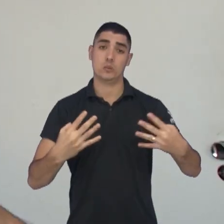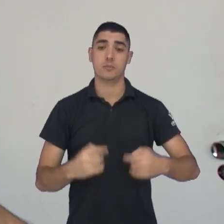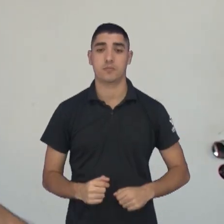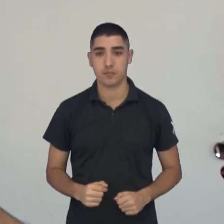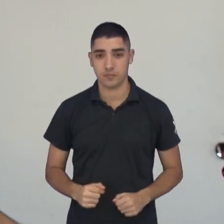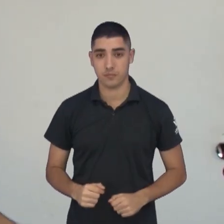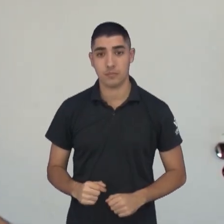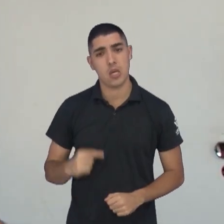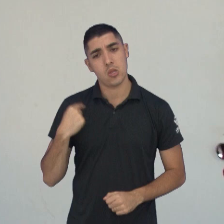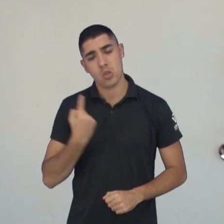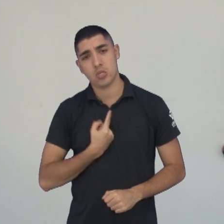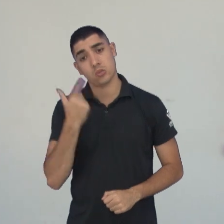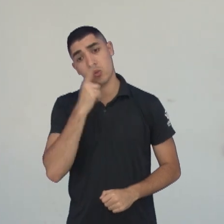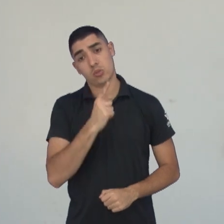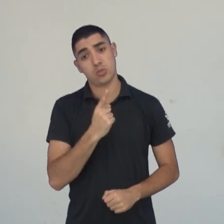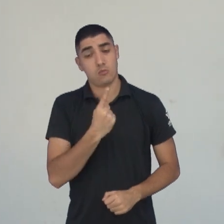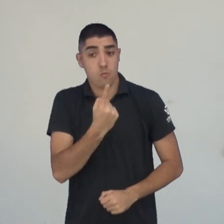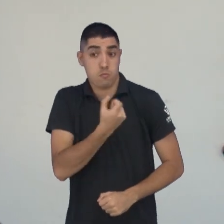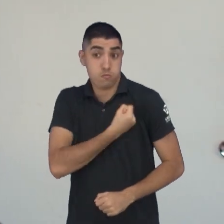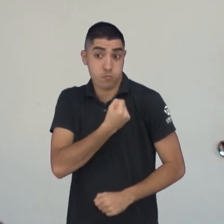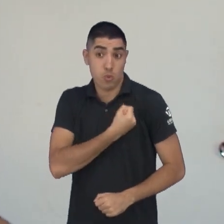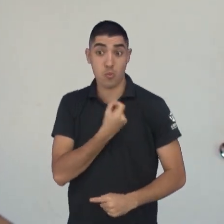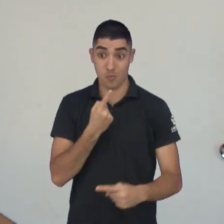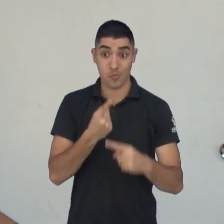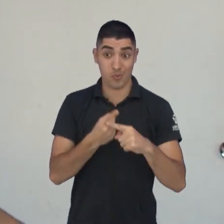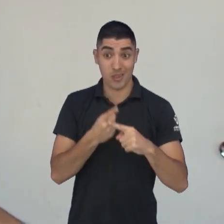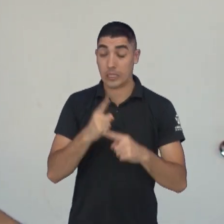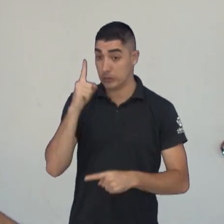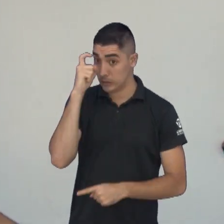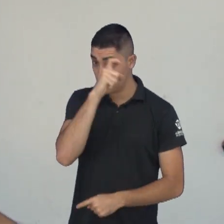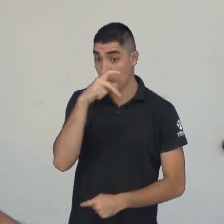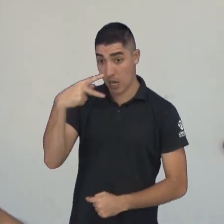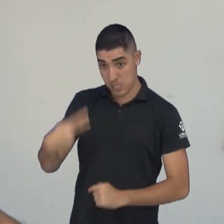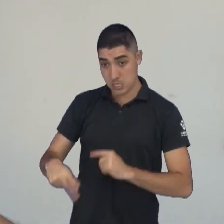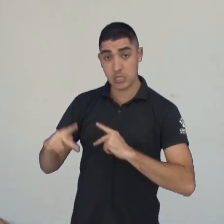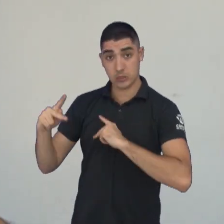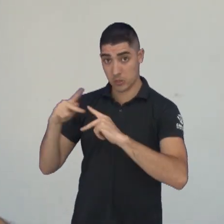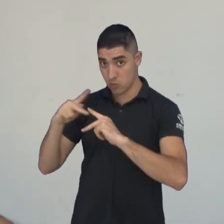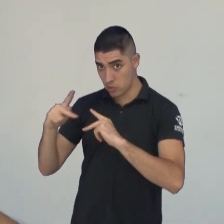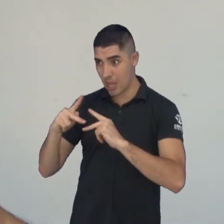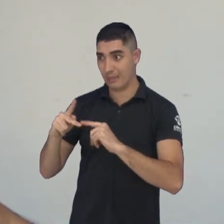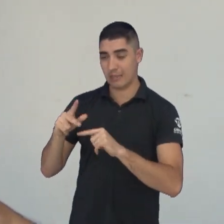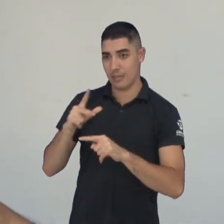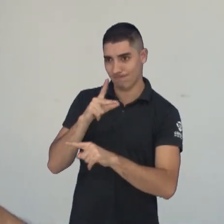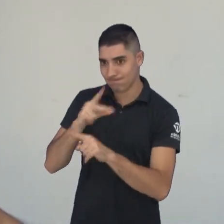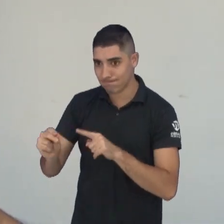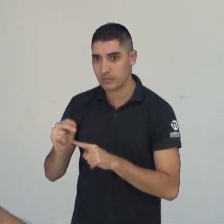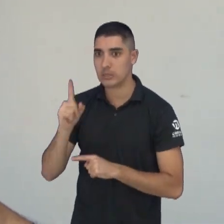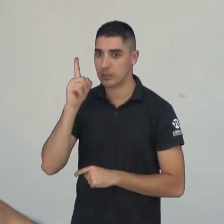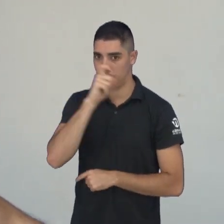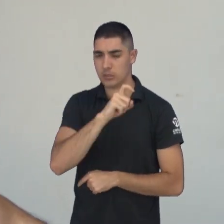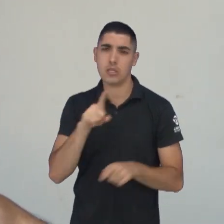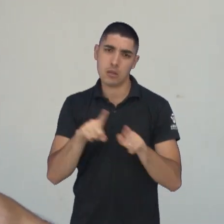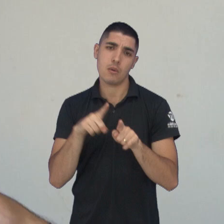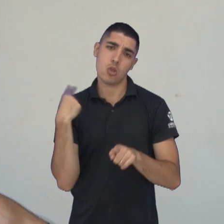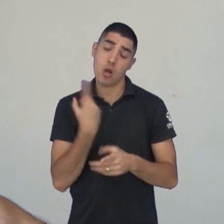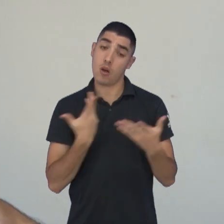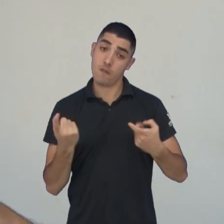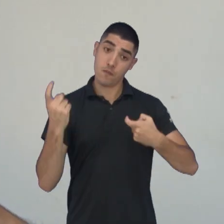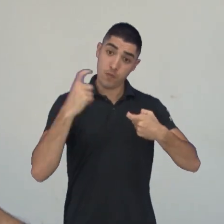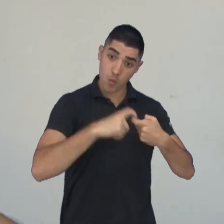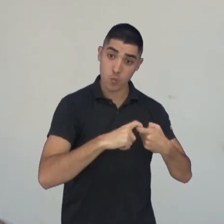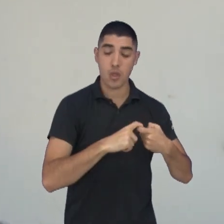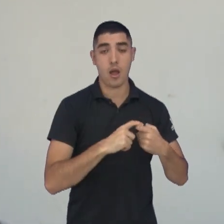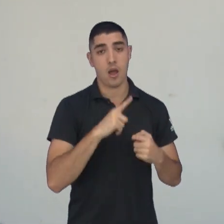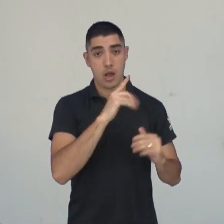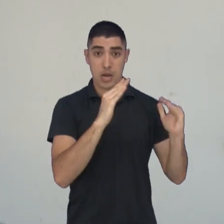A gente leva um ponto positivo, é muito difícil de você ter resultado aqui, essa competição diz isso. E a gente vai para casa de novo, tentar a